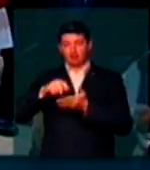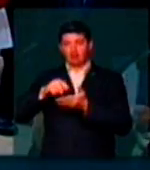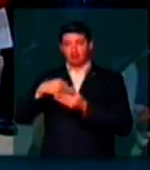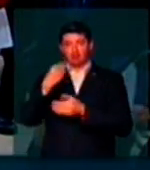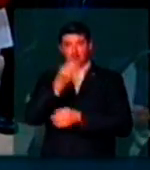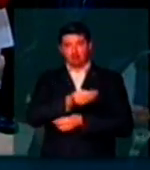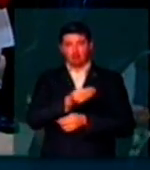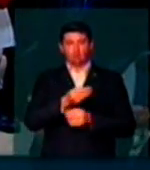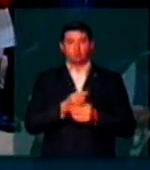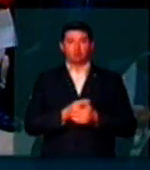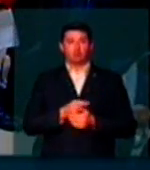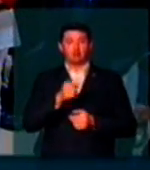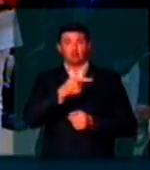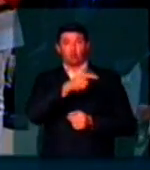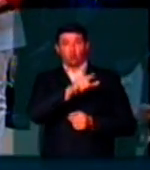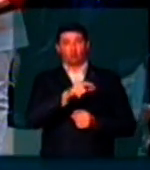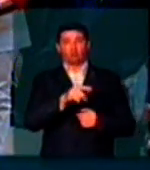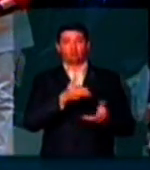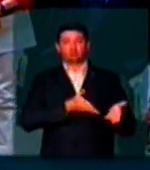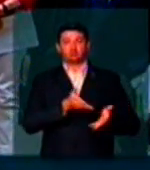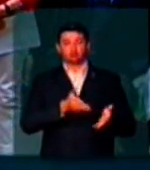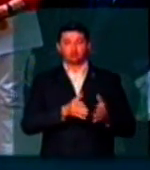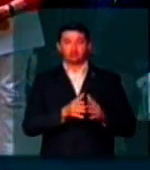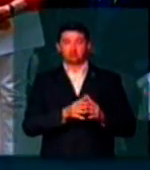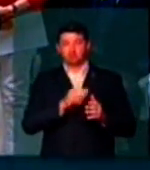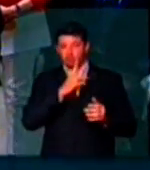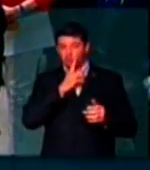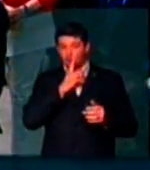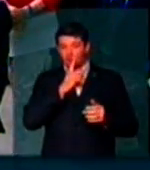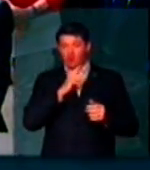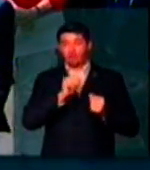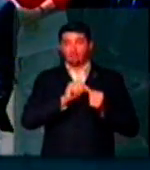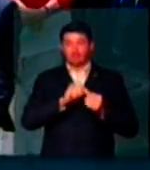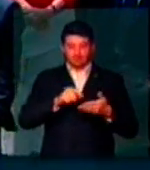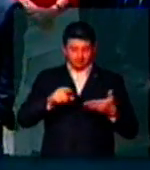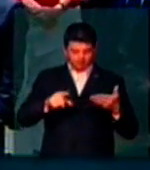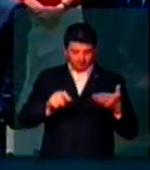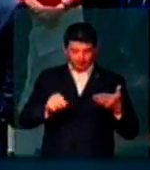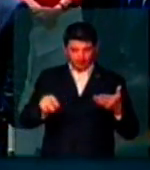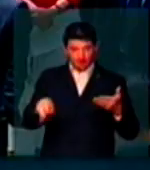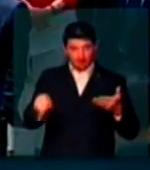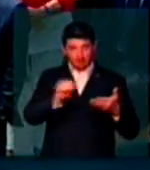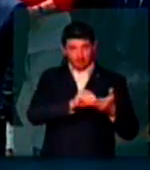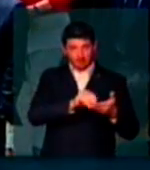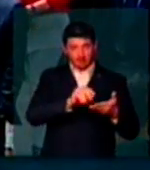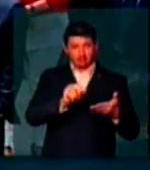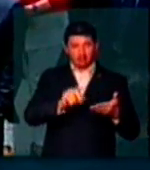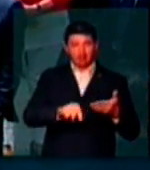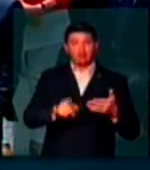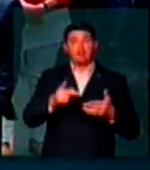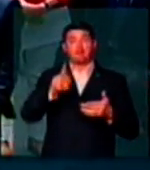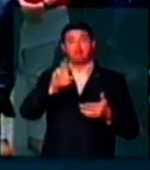entregue para esse outro funcionário lá fazer